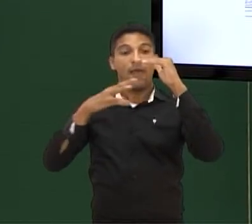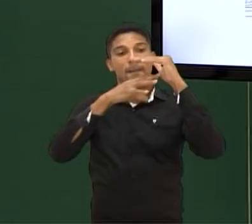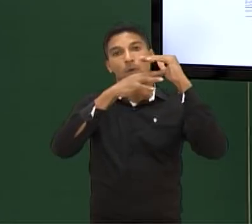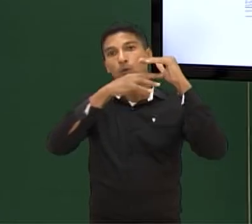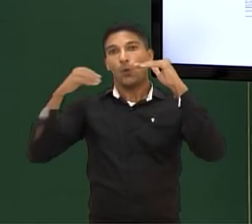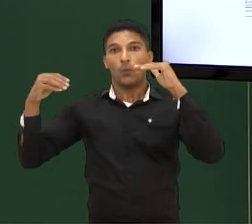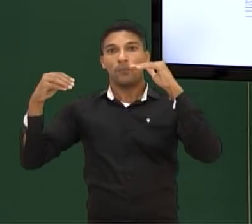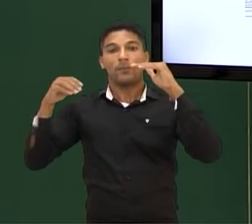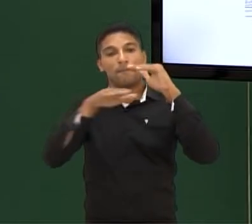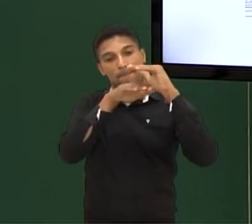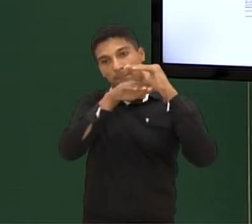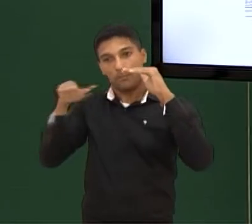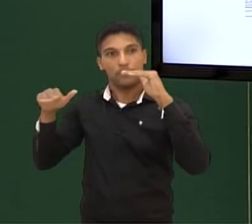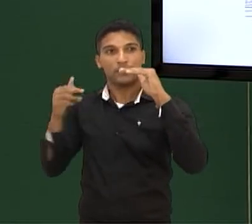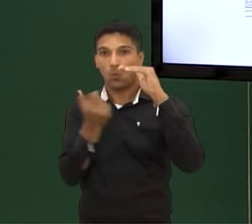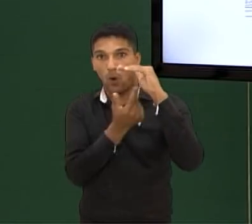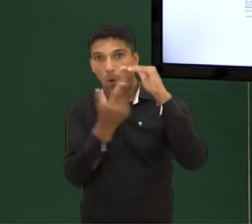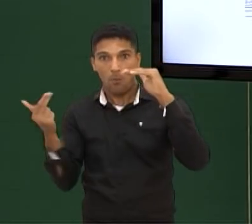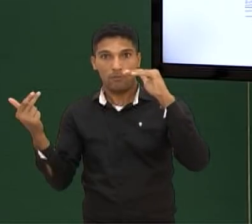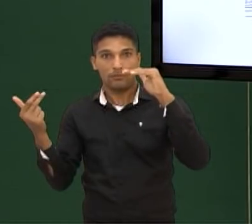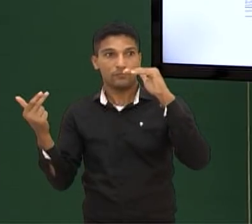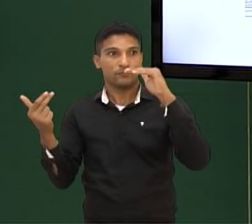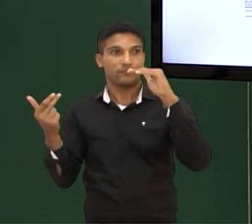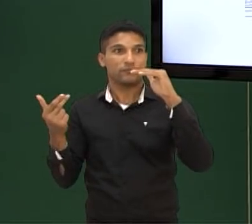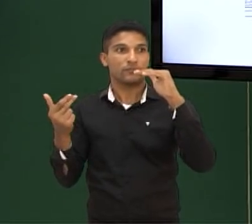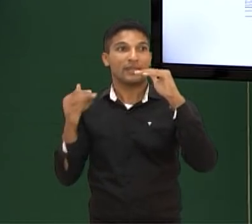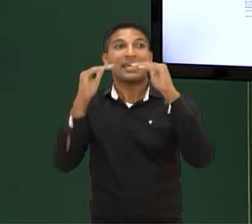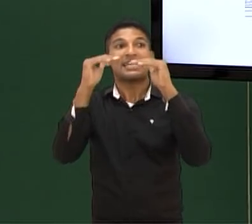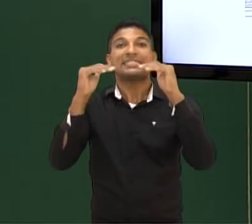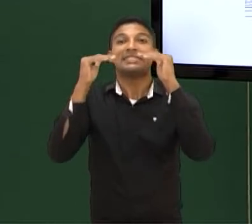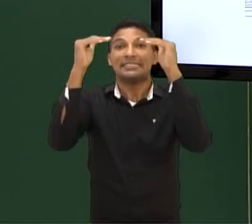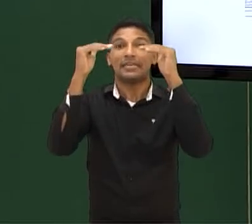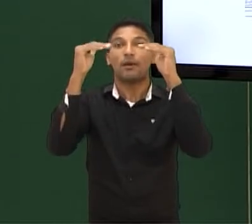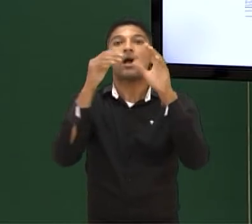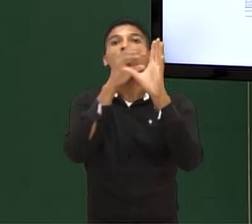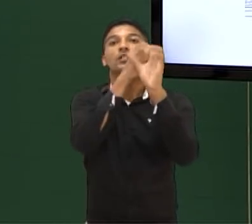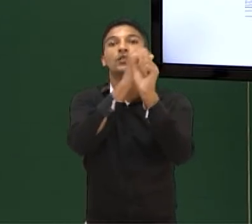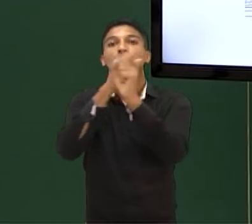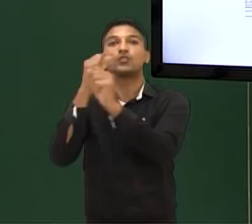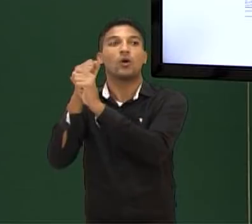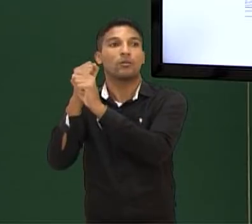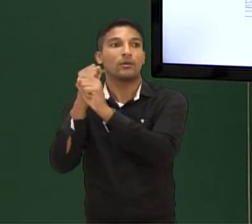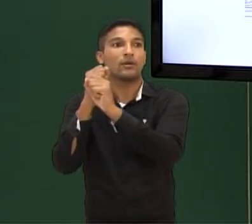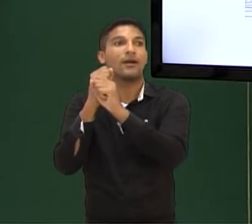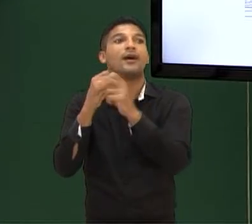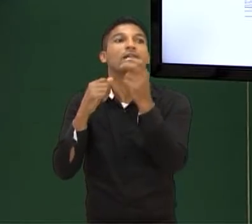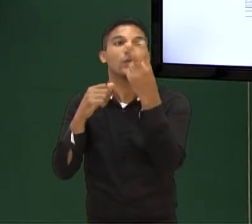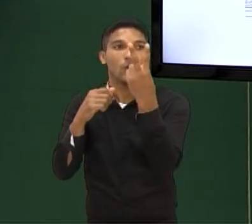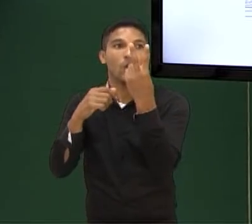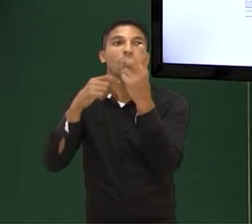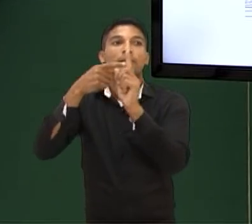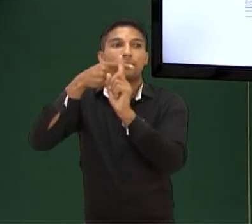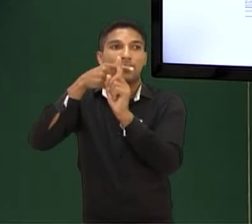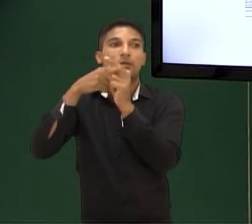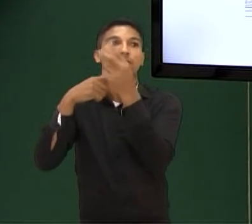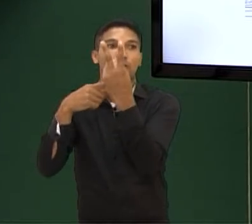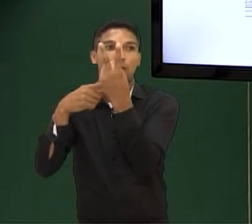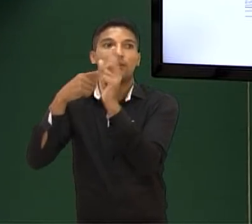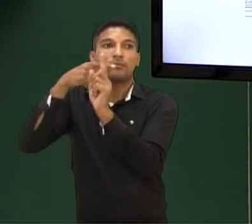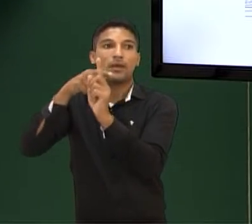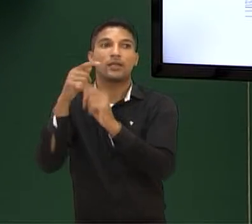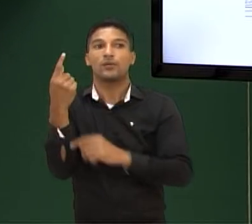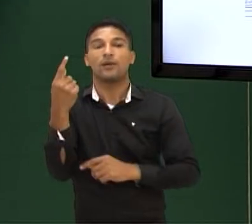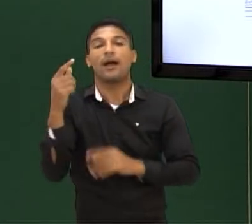numeradores. Quem que são? O 2, mais o 2, mais o 1. 2 mais 2, 4, mais 1,